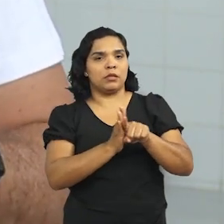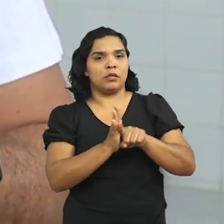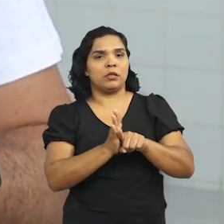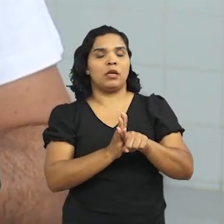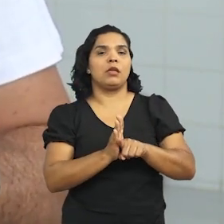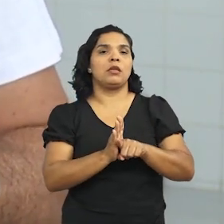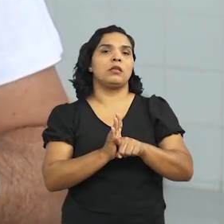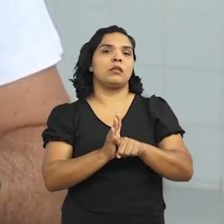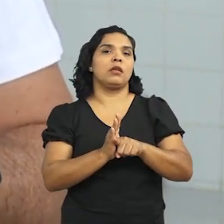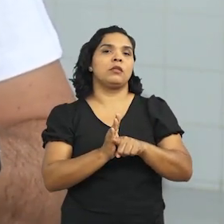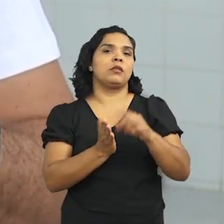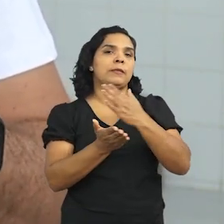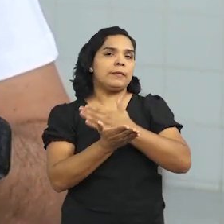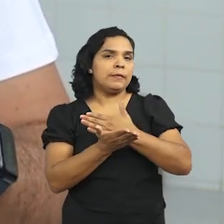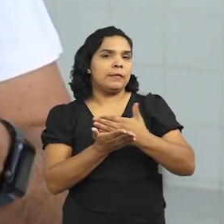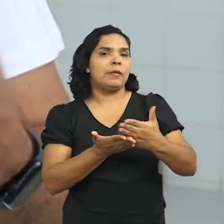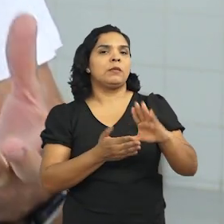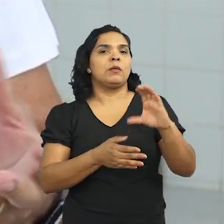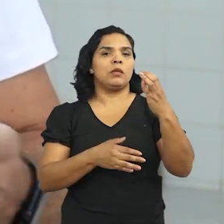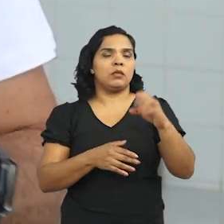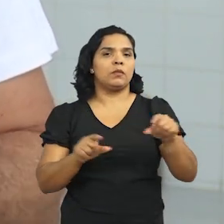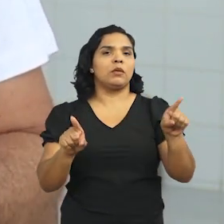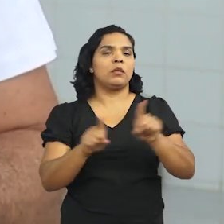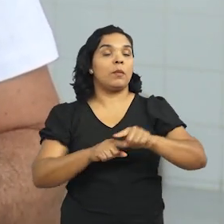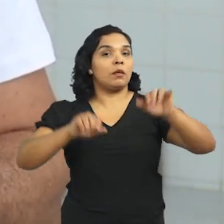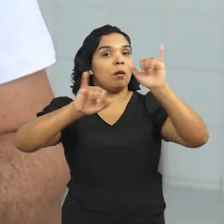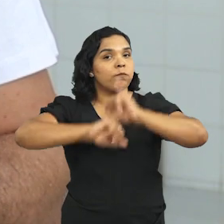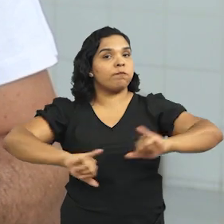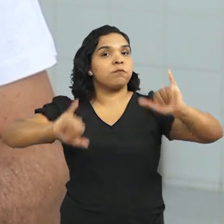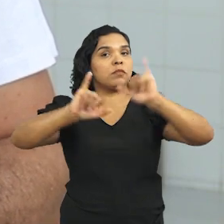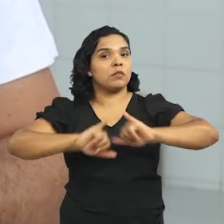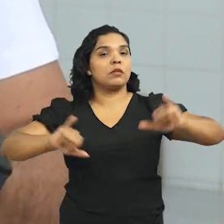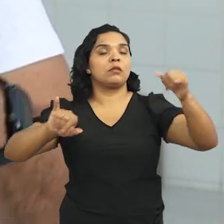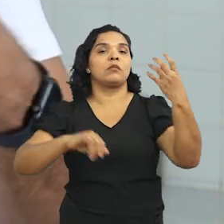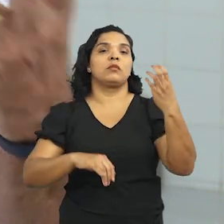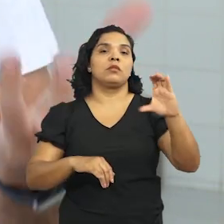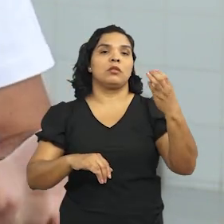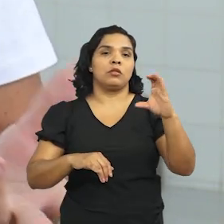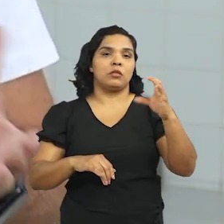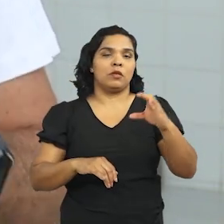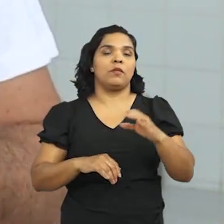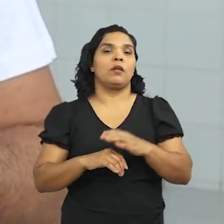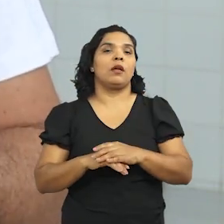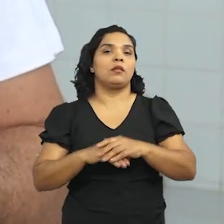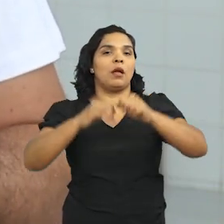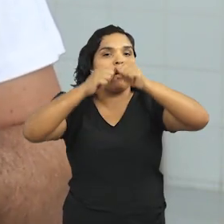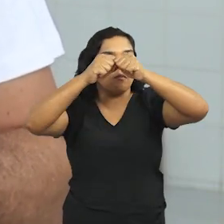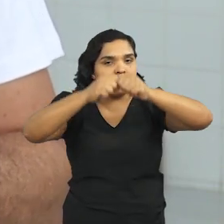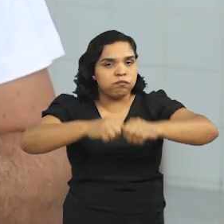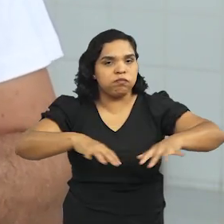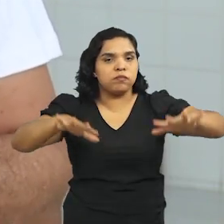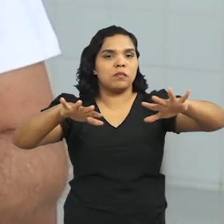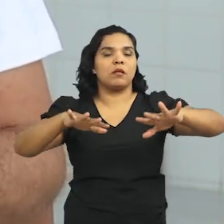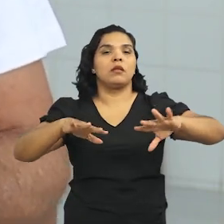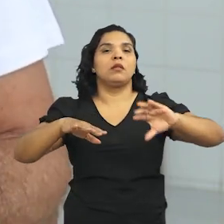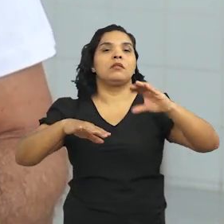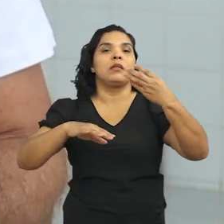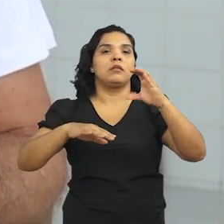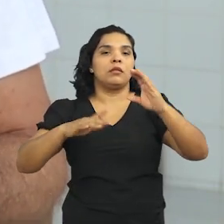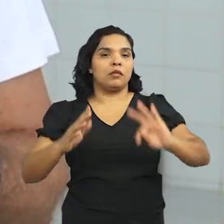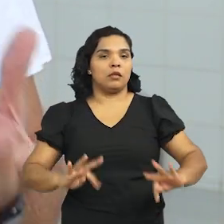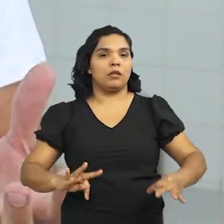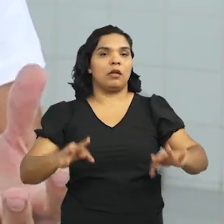pesquisas, projetos de iniciação científica, de divulgação científica, de